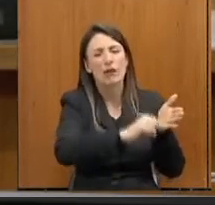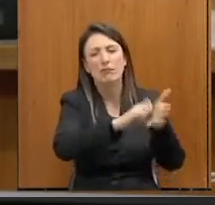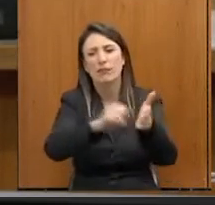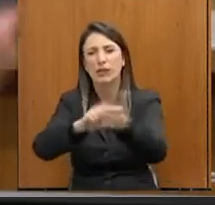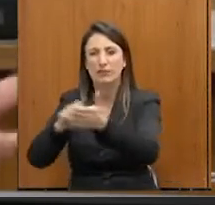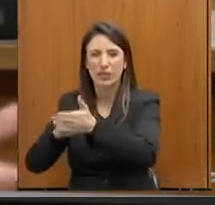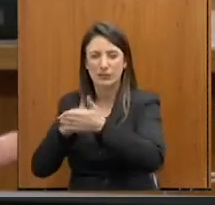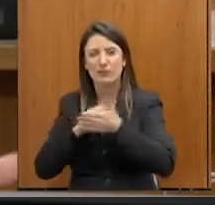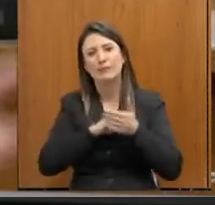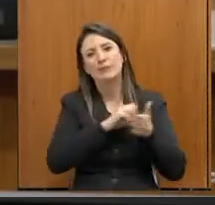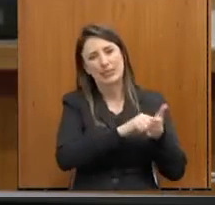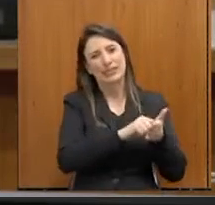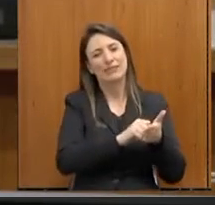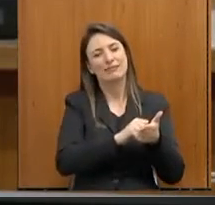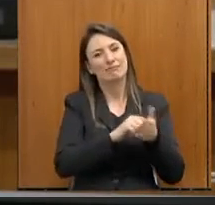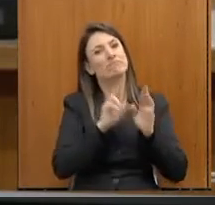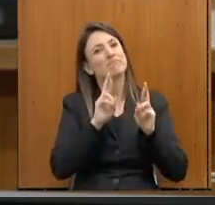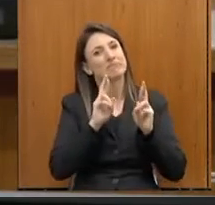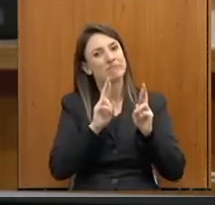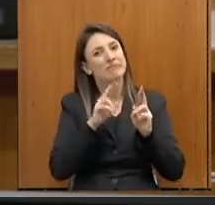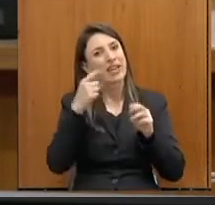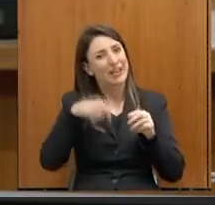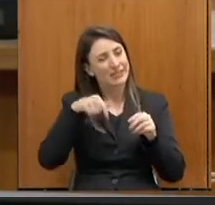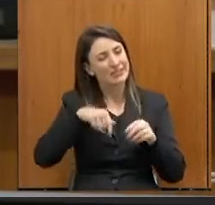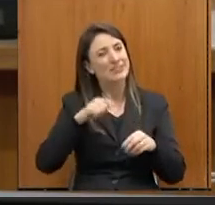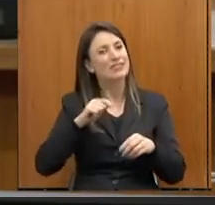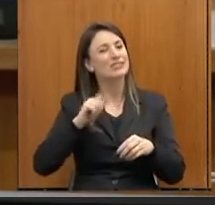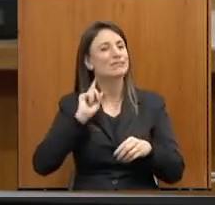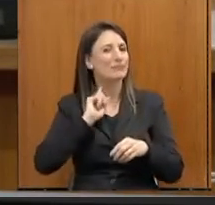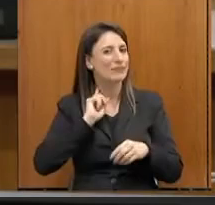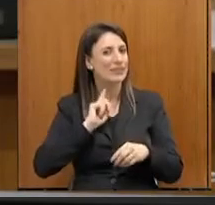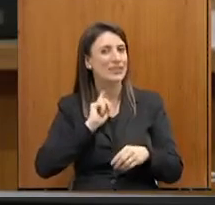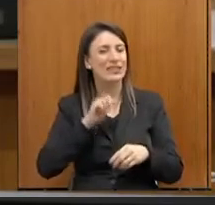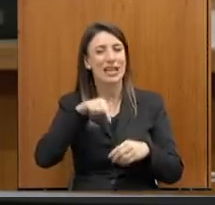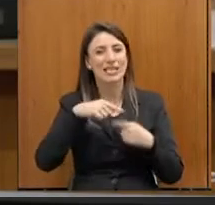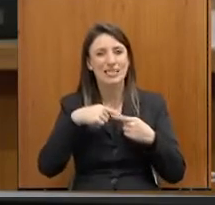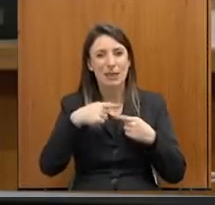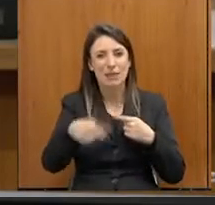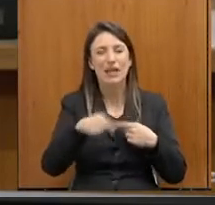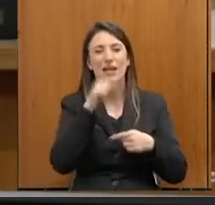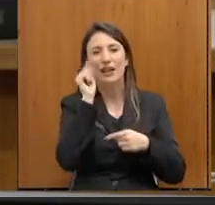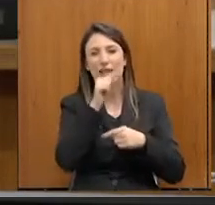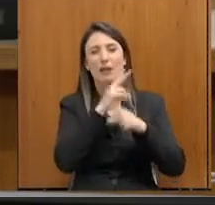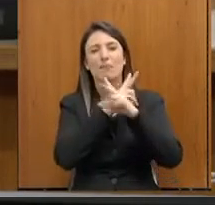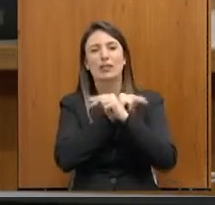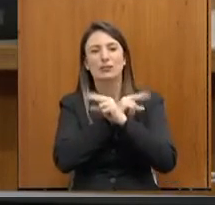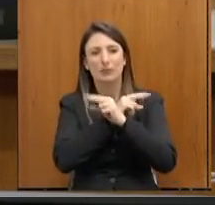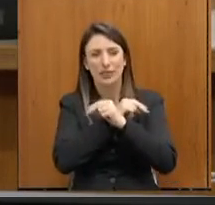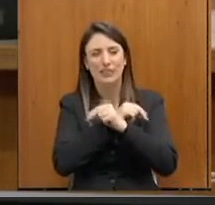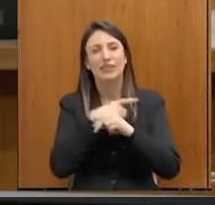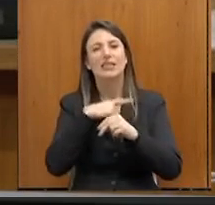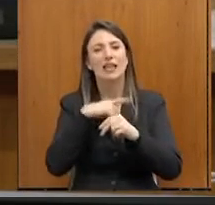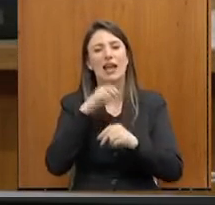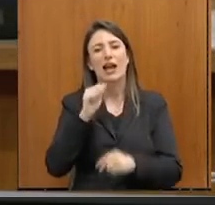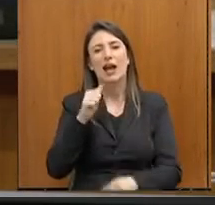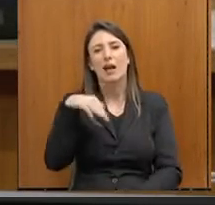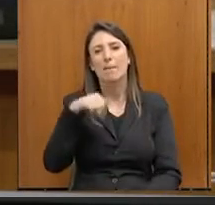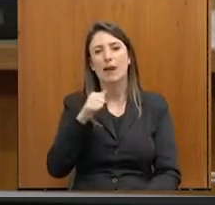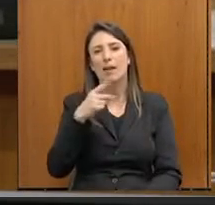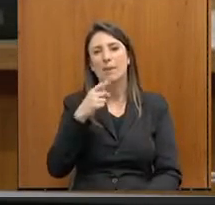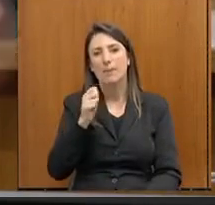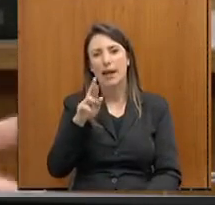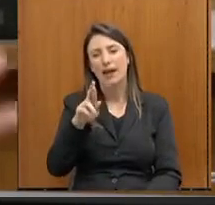vão passaram a ocorrer no estado tendo já essa semana em Patos de Minas Rua Amapá é